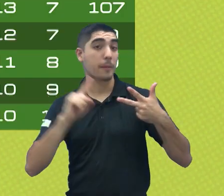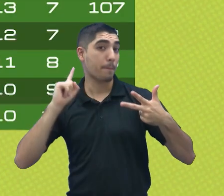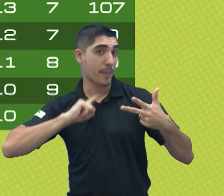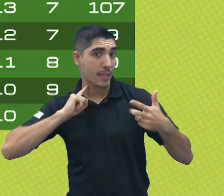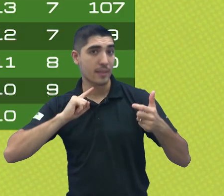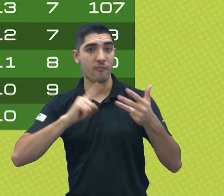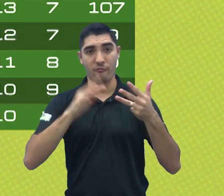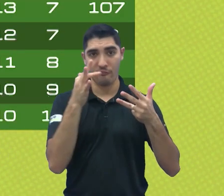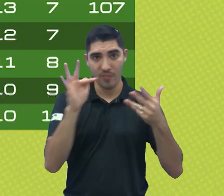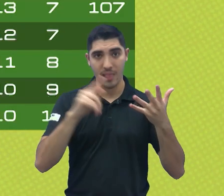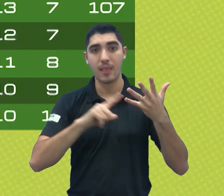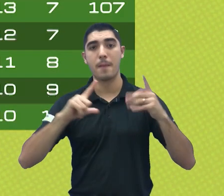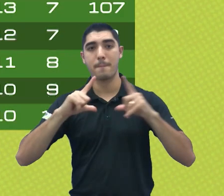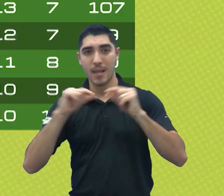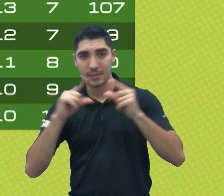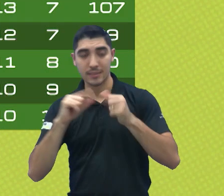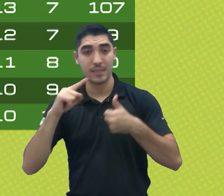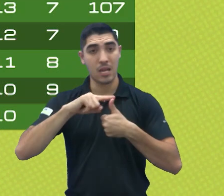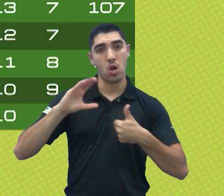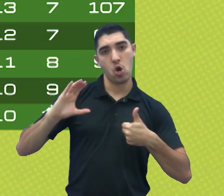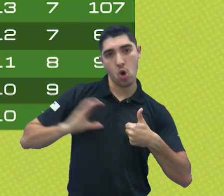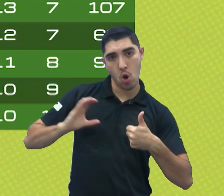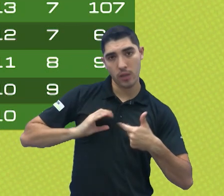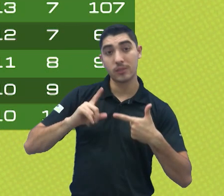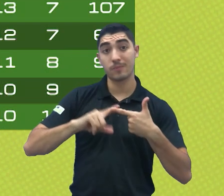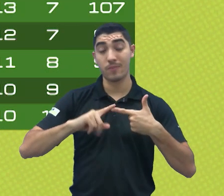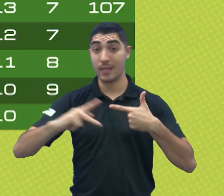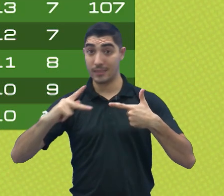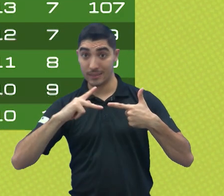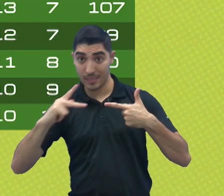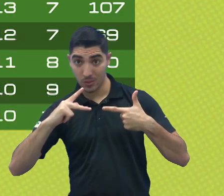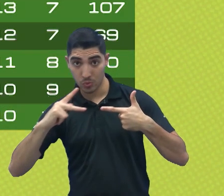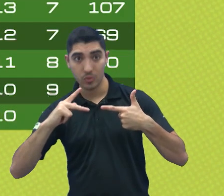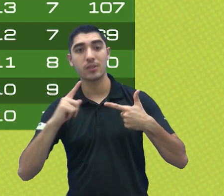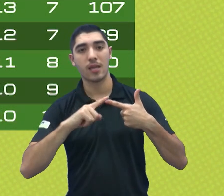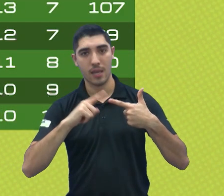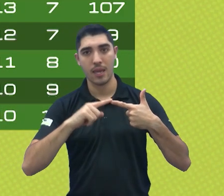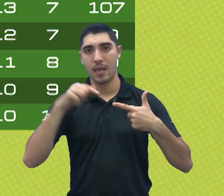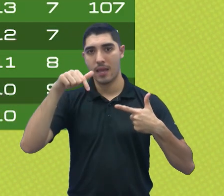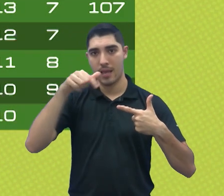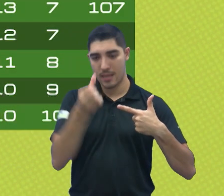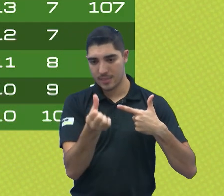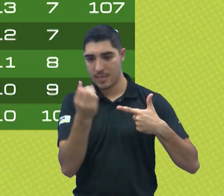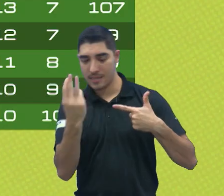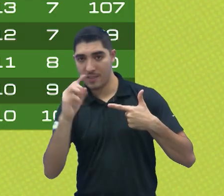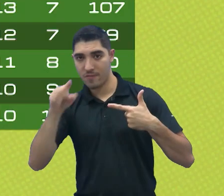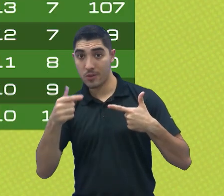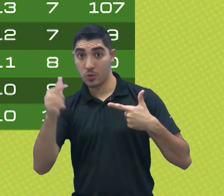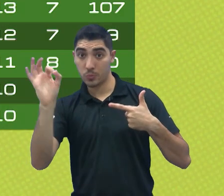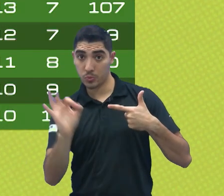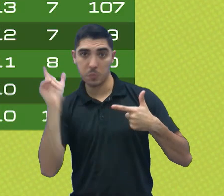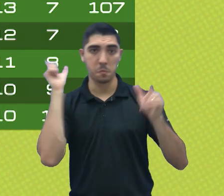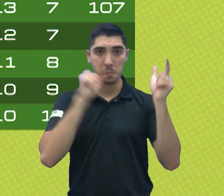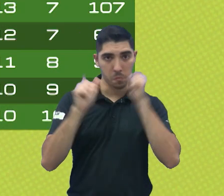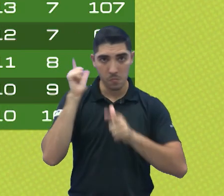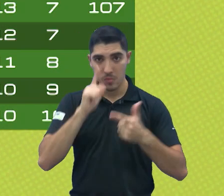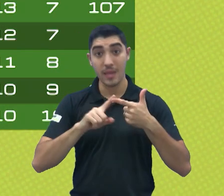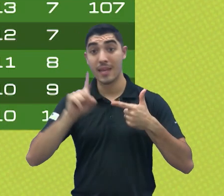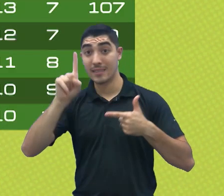quinto é o Brasília, sexto é o Corinthians, sétimo é o São José, 63,2% de aproveitamento, 19